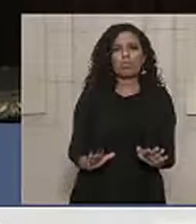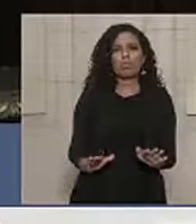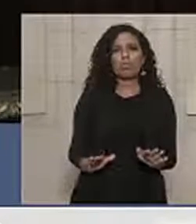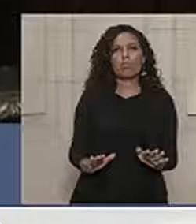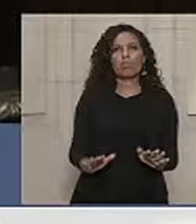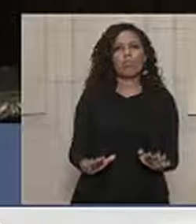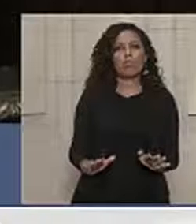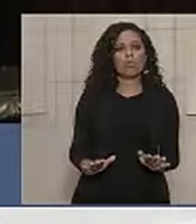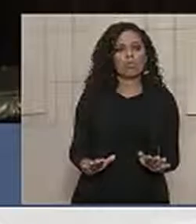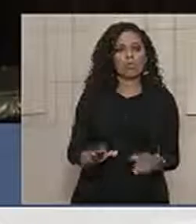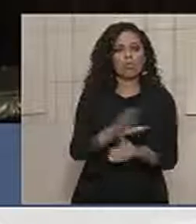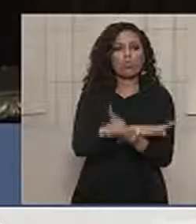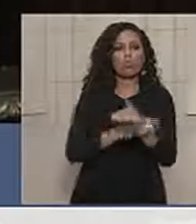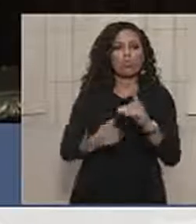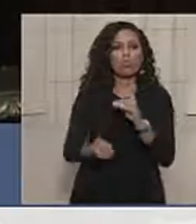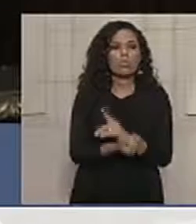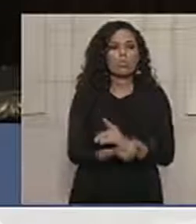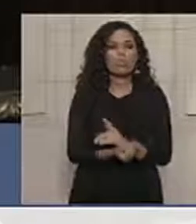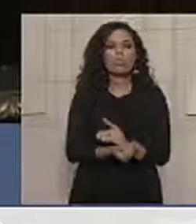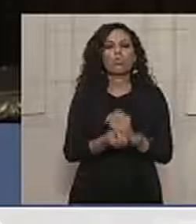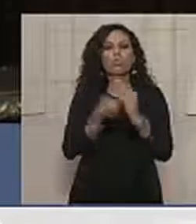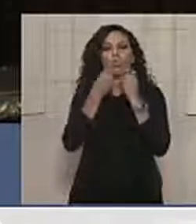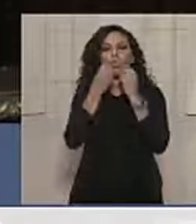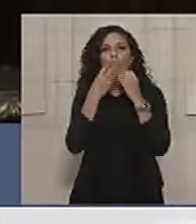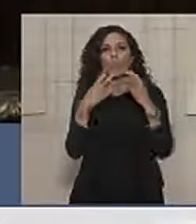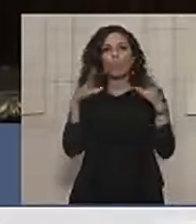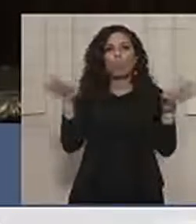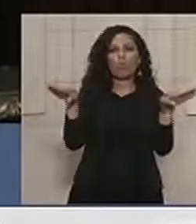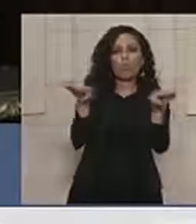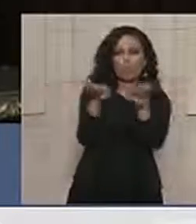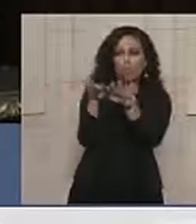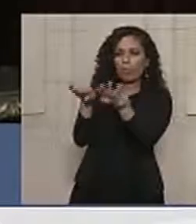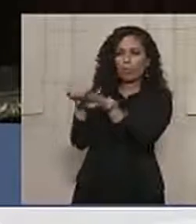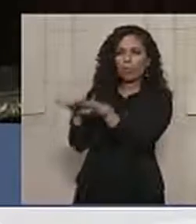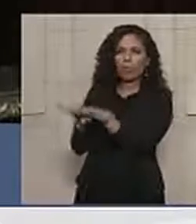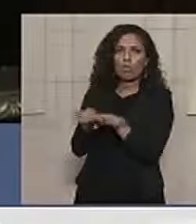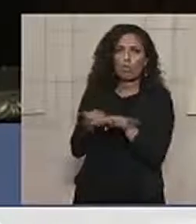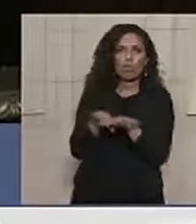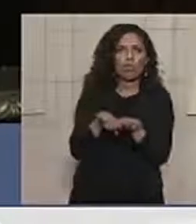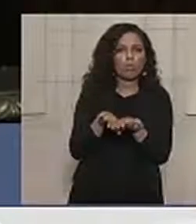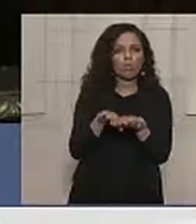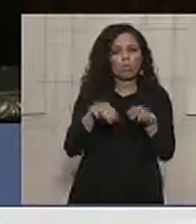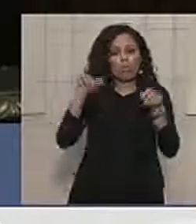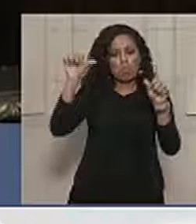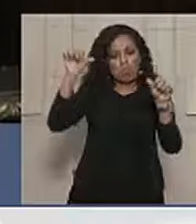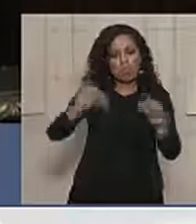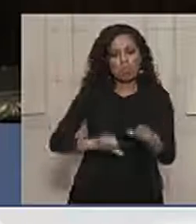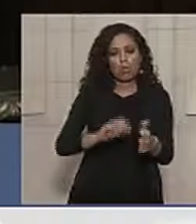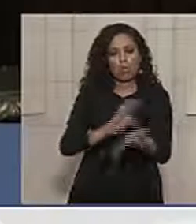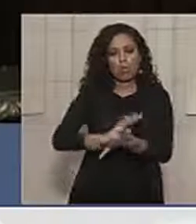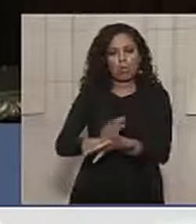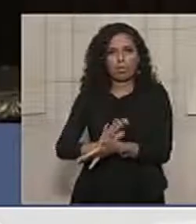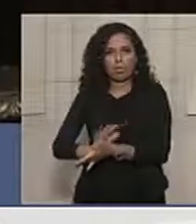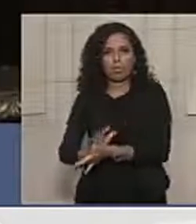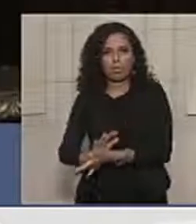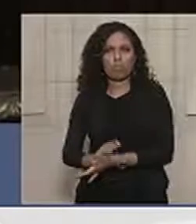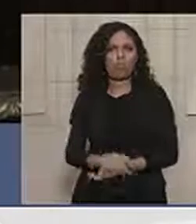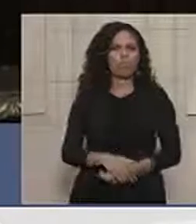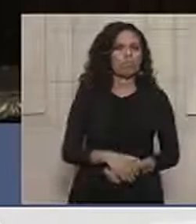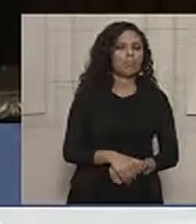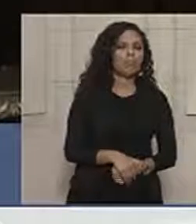uma sociedade mais igual, menos intolerante e menos